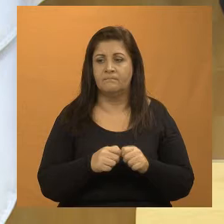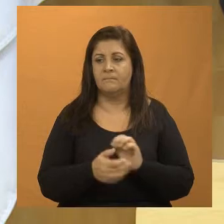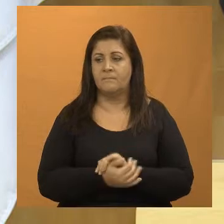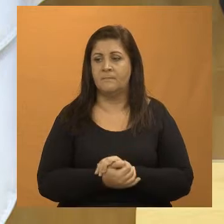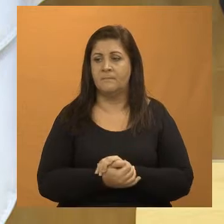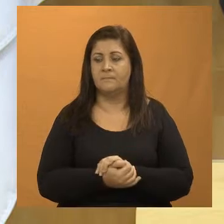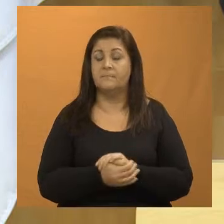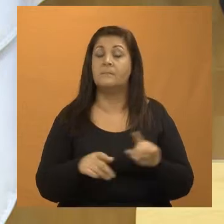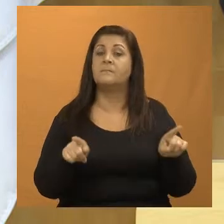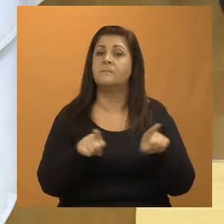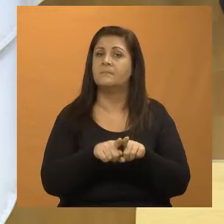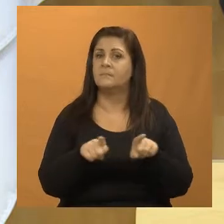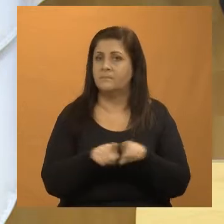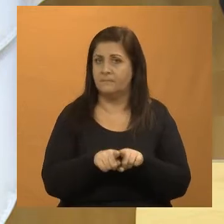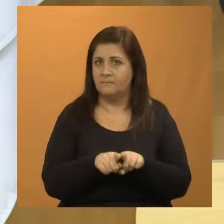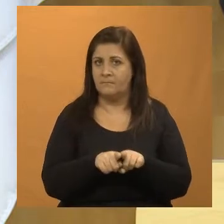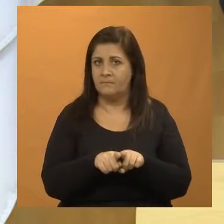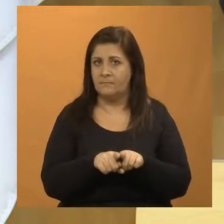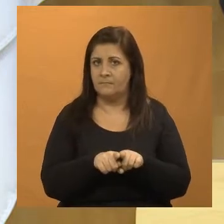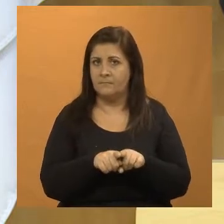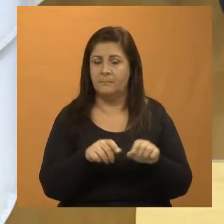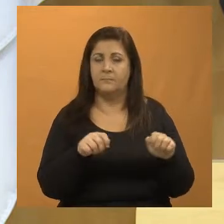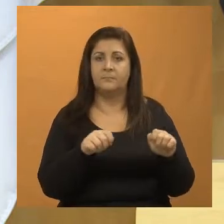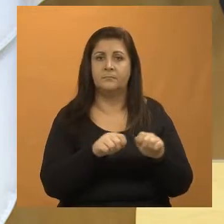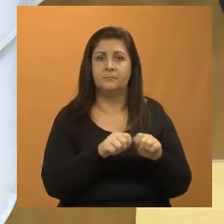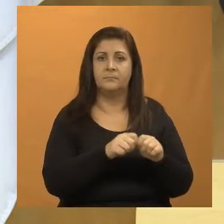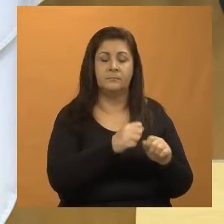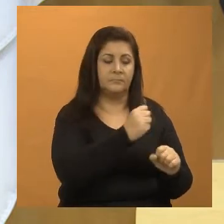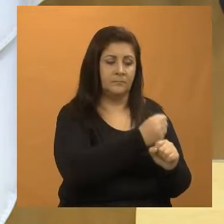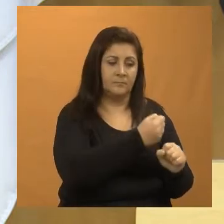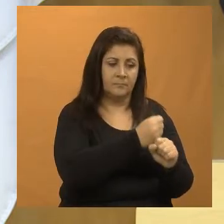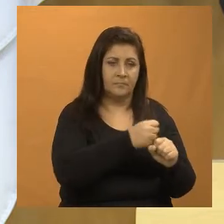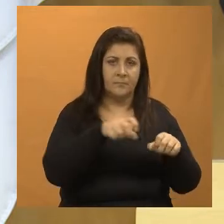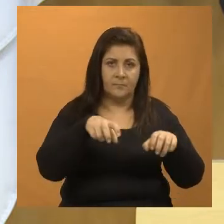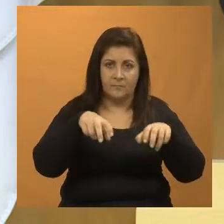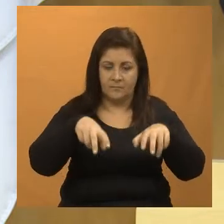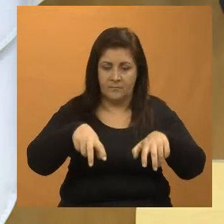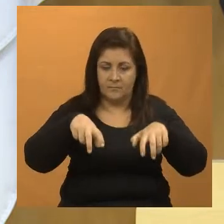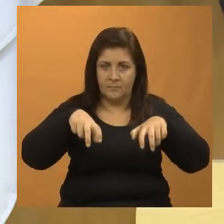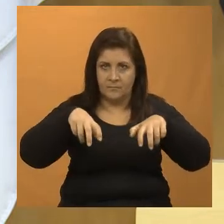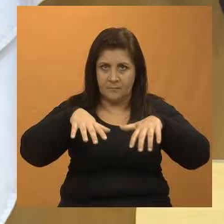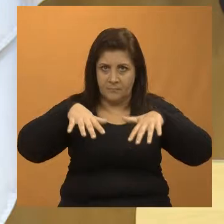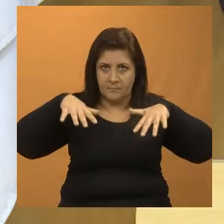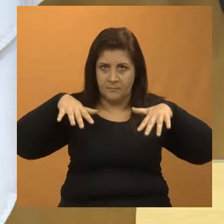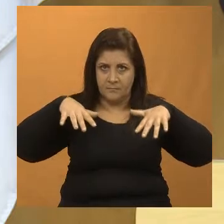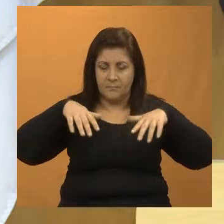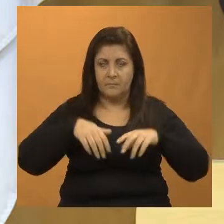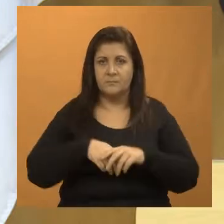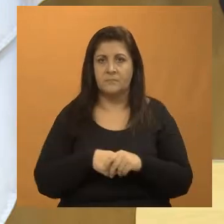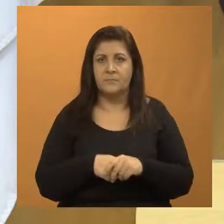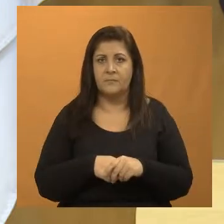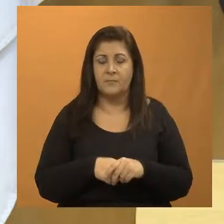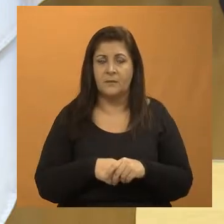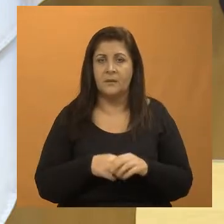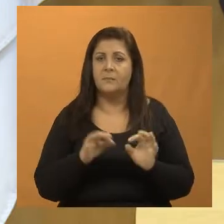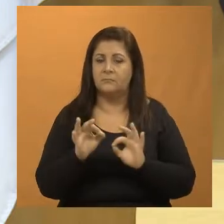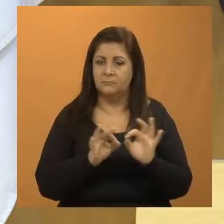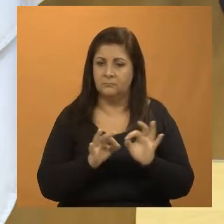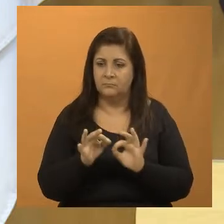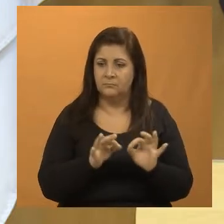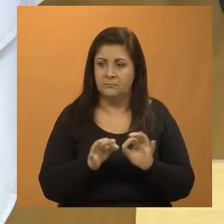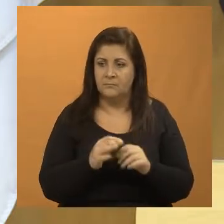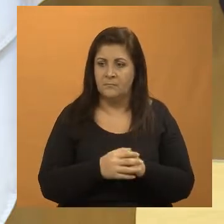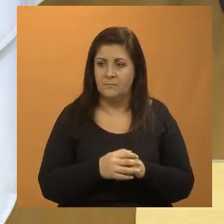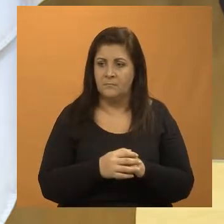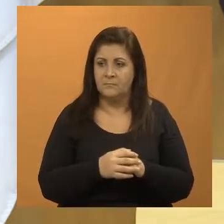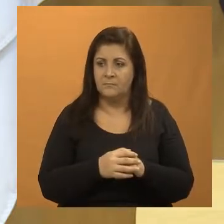Também, paralelamente, foi realizado o serviço de conserto da arquibancada que estava cedendo, né, pela empresa